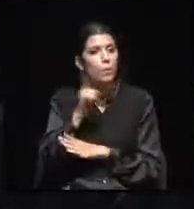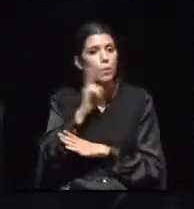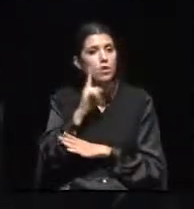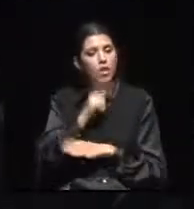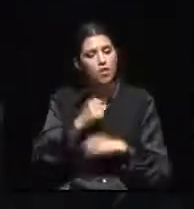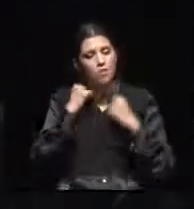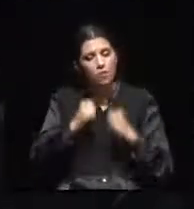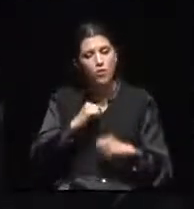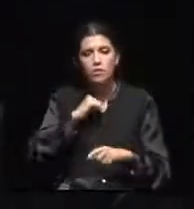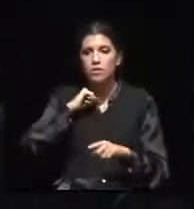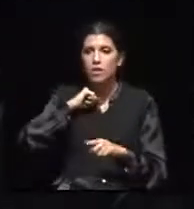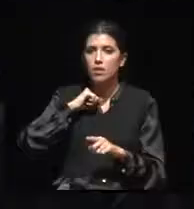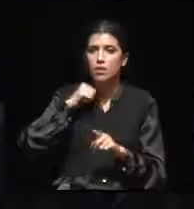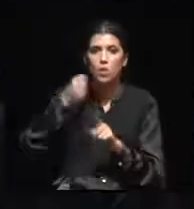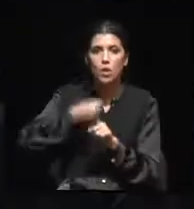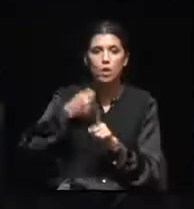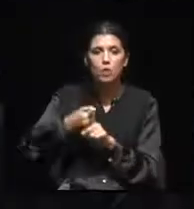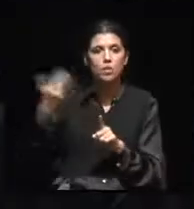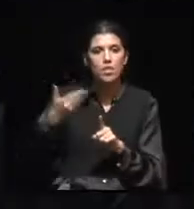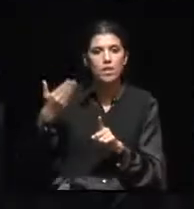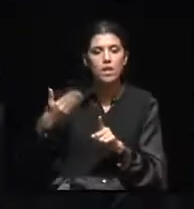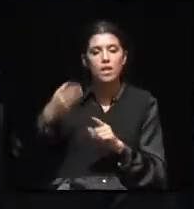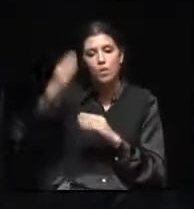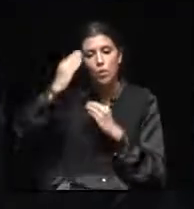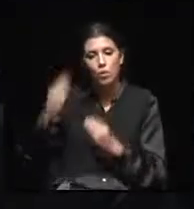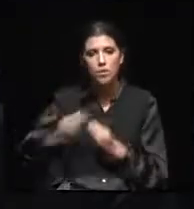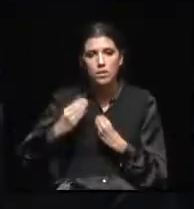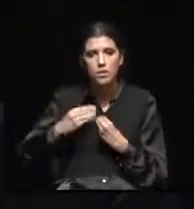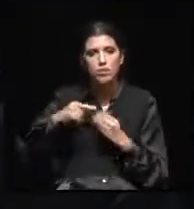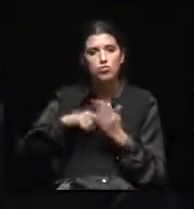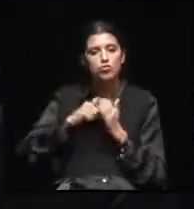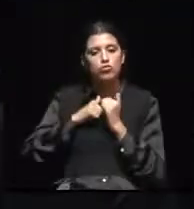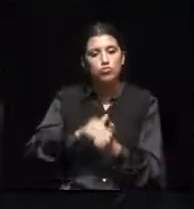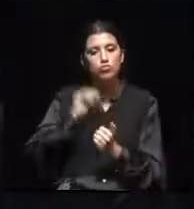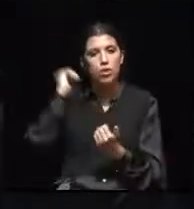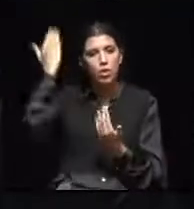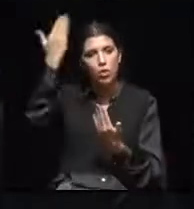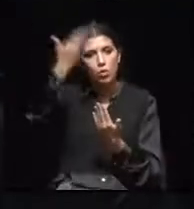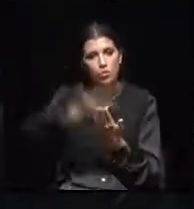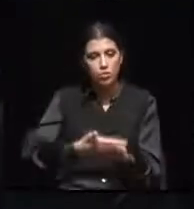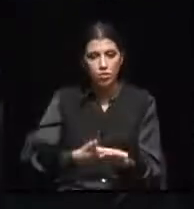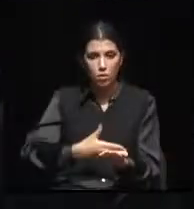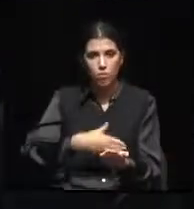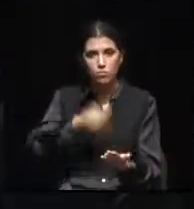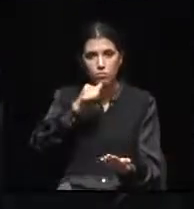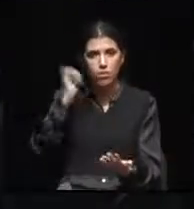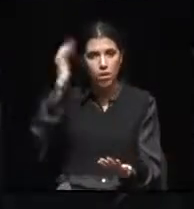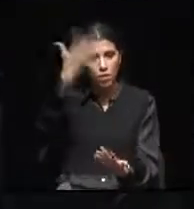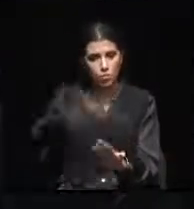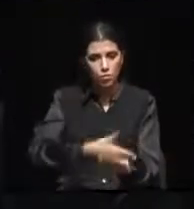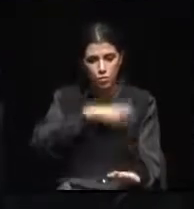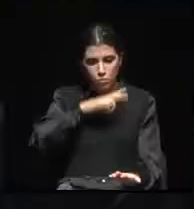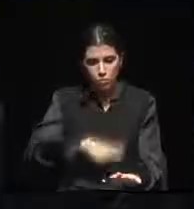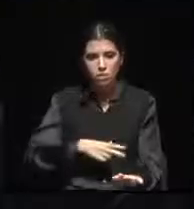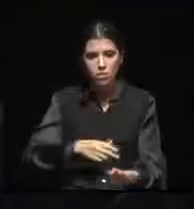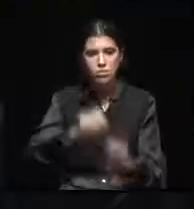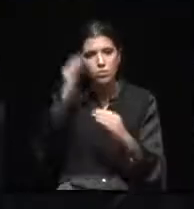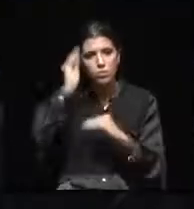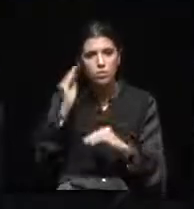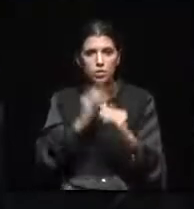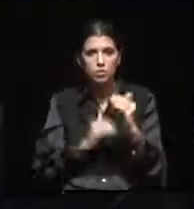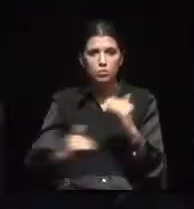força na luta pelo direito ao ensino, nos moldes que constam na Constituição da República Portuguesa, o ensino superior